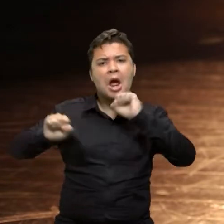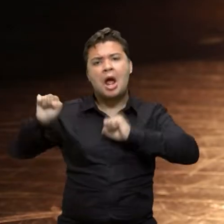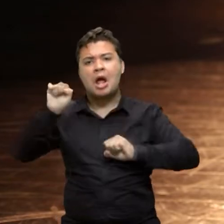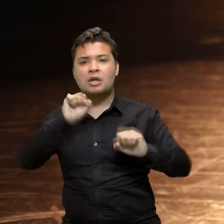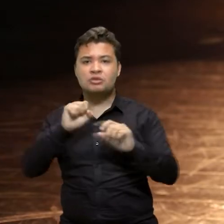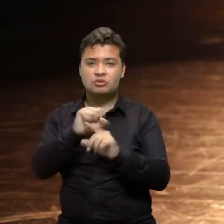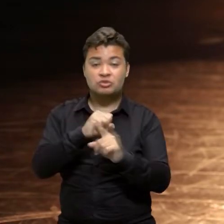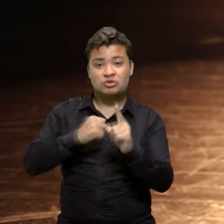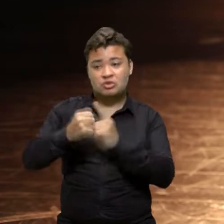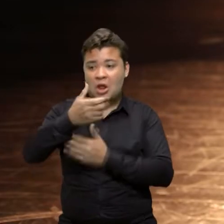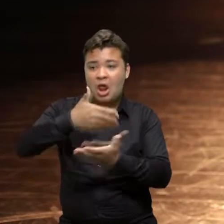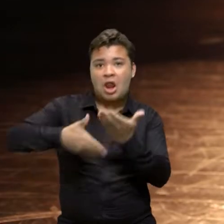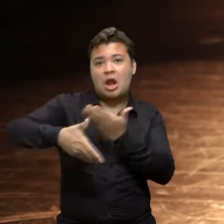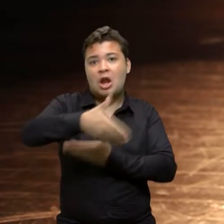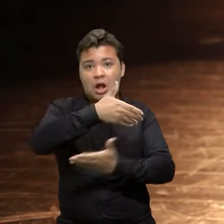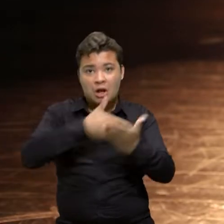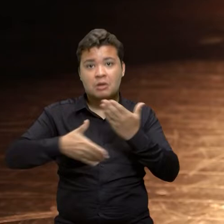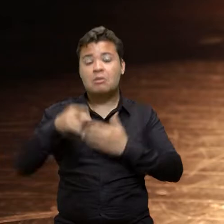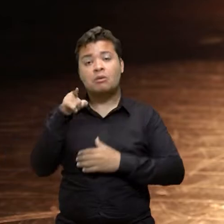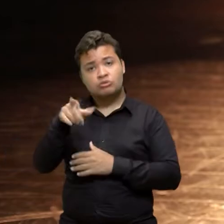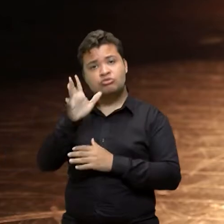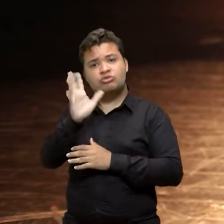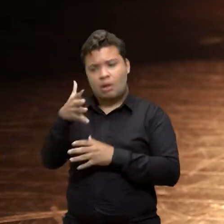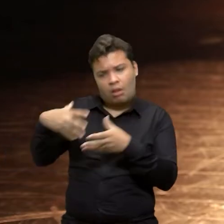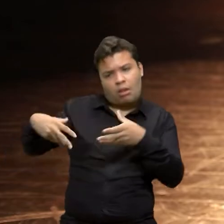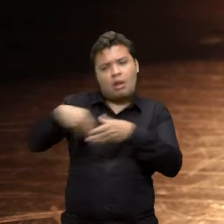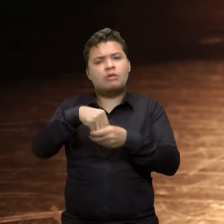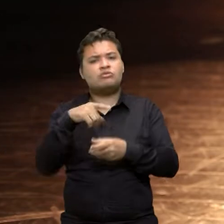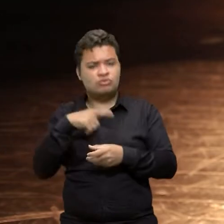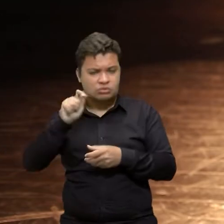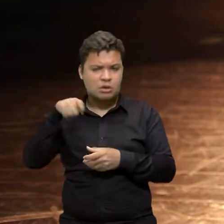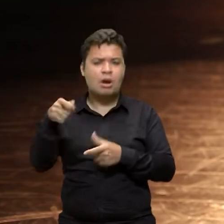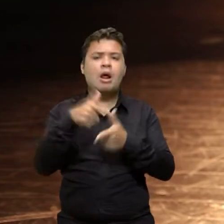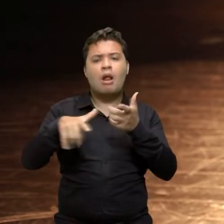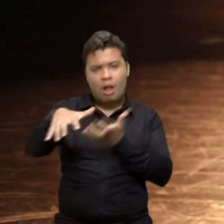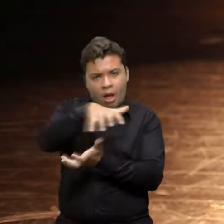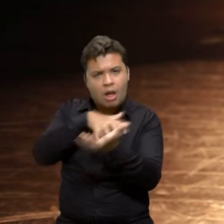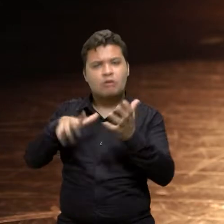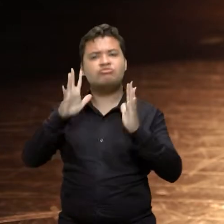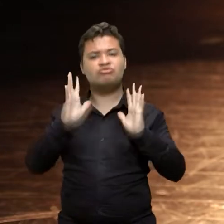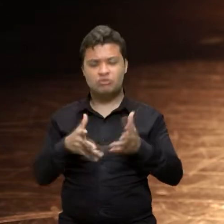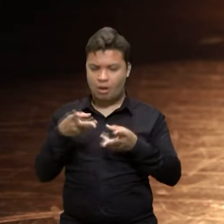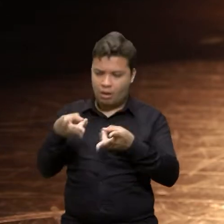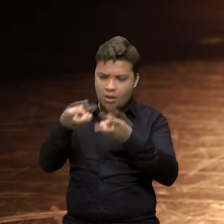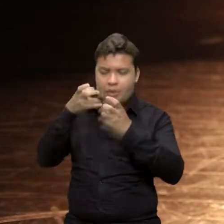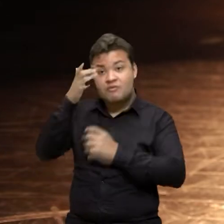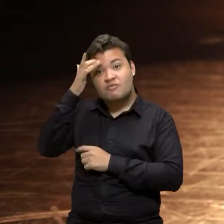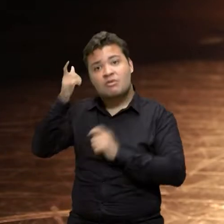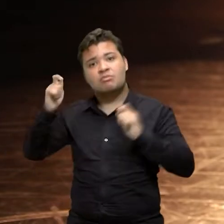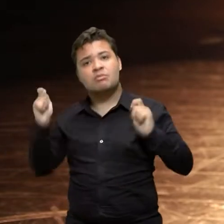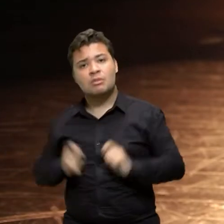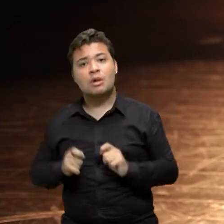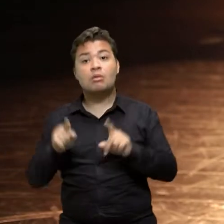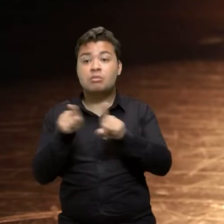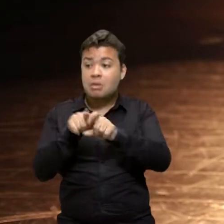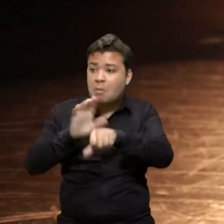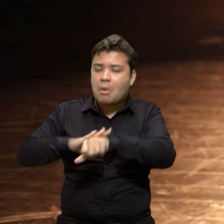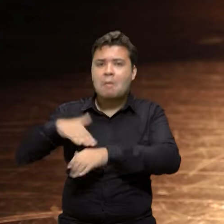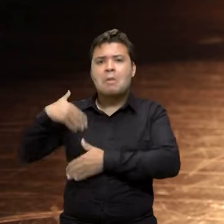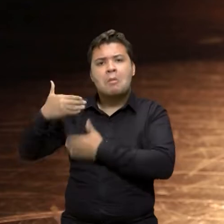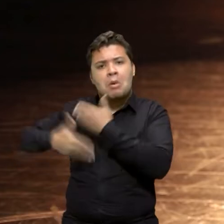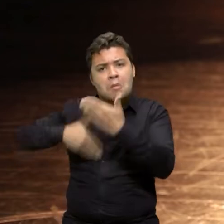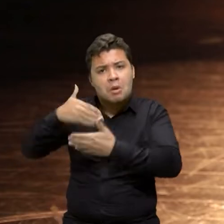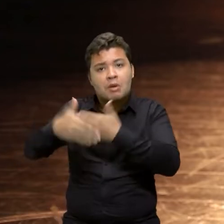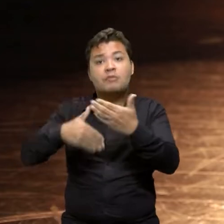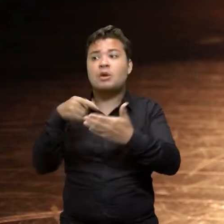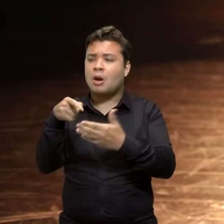bailes, né, socializar entre eles, aquilo ali já tinha um elemento de transgressão que poderia ser reconhecido e ao longo do